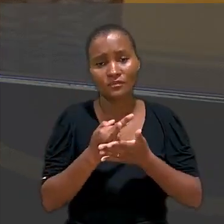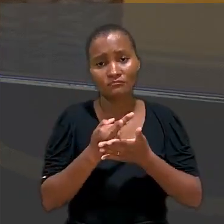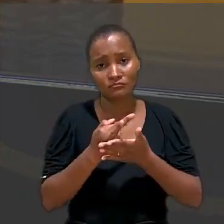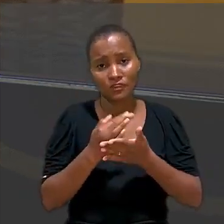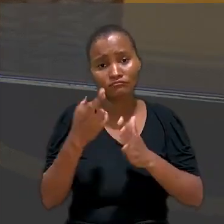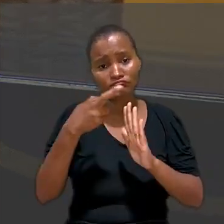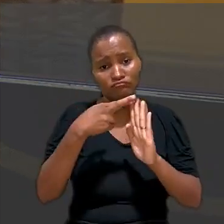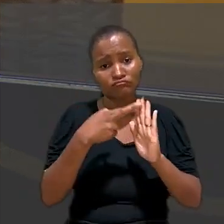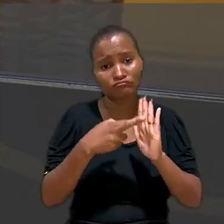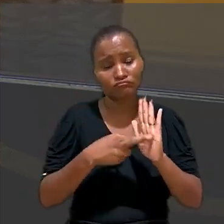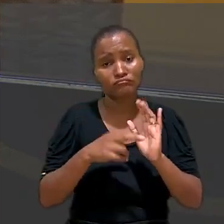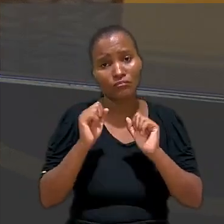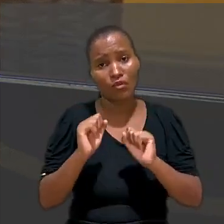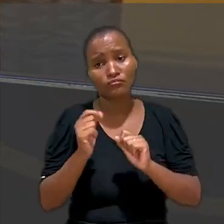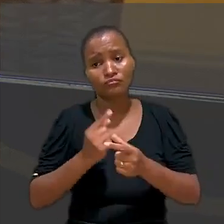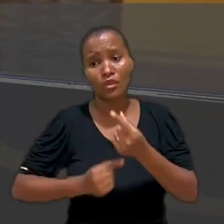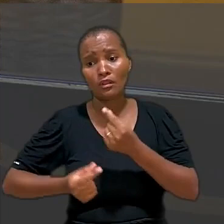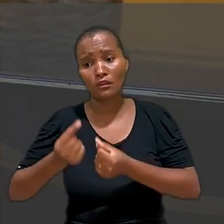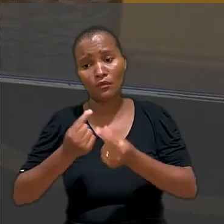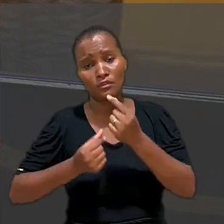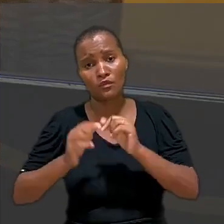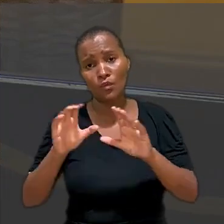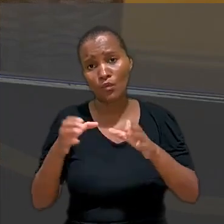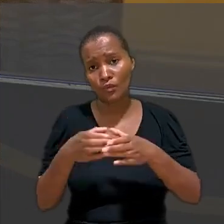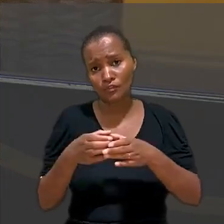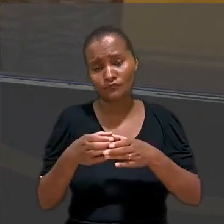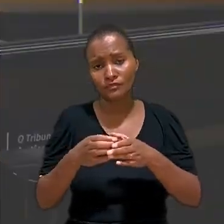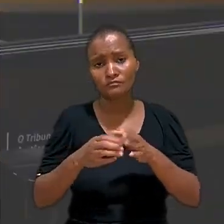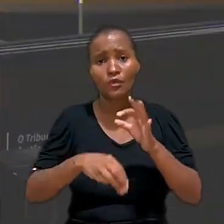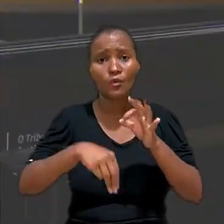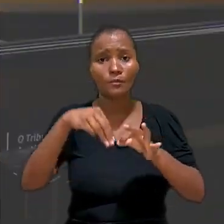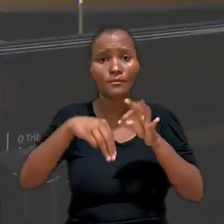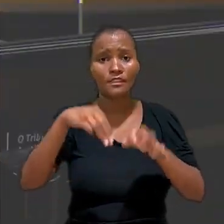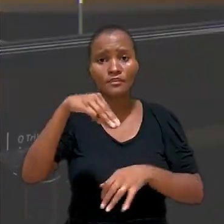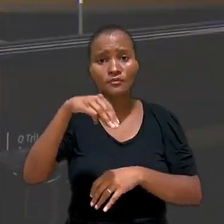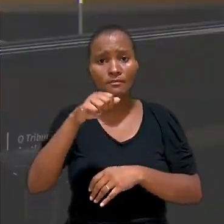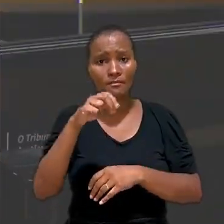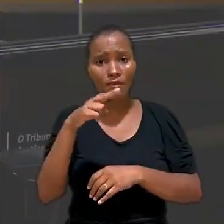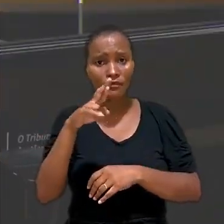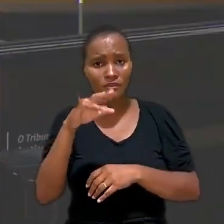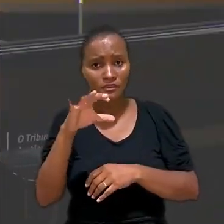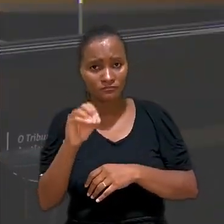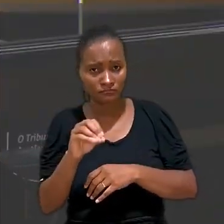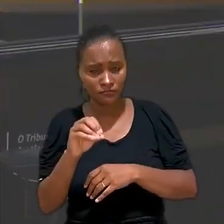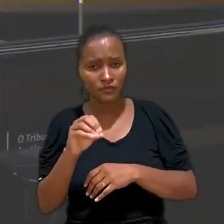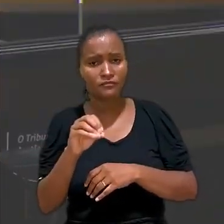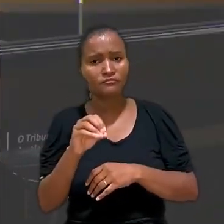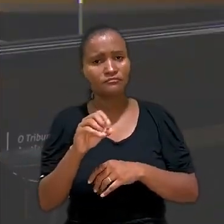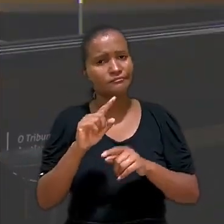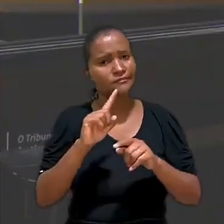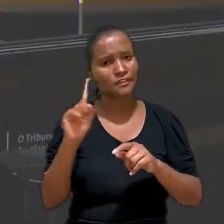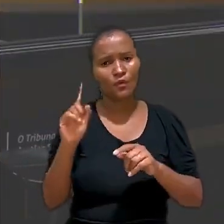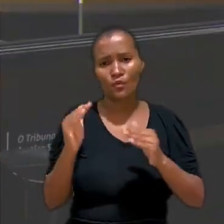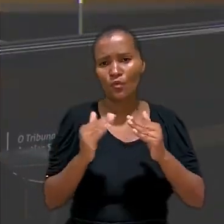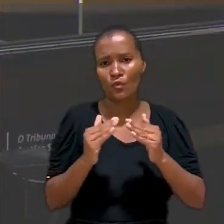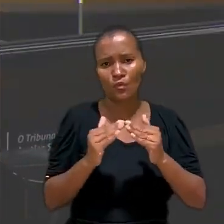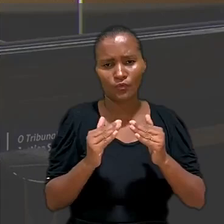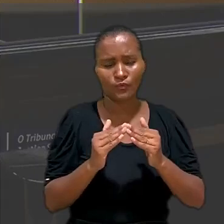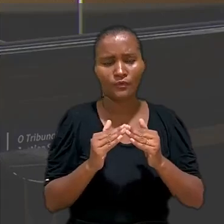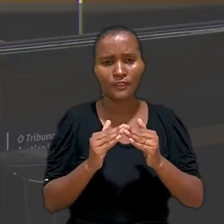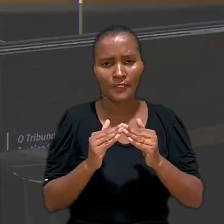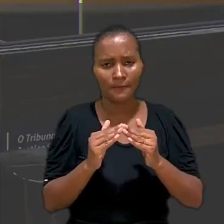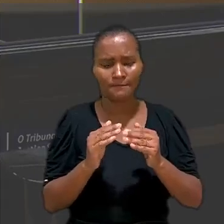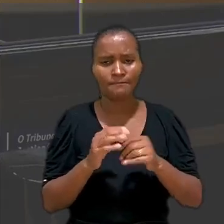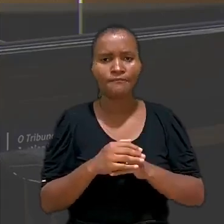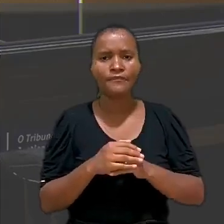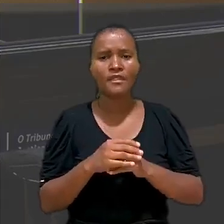cujos critérios podem ser objeto de negociação coletiva. O ministro Maurício Godinho Delgado apresentou voto divergente.